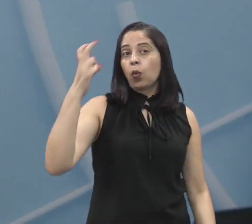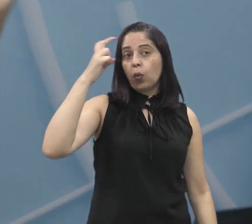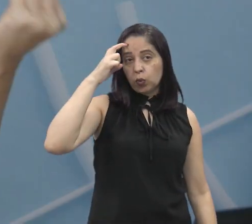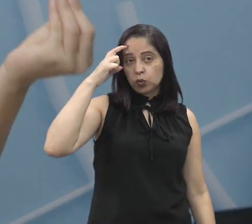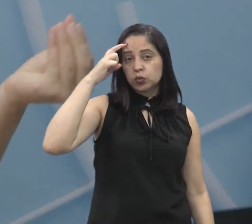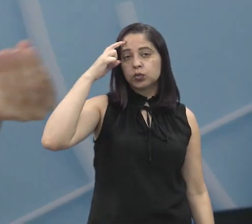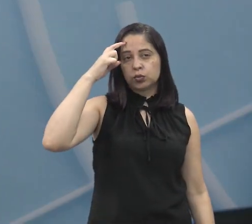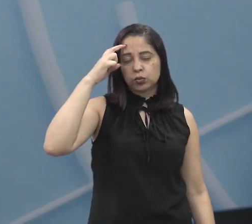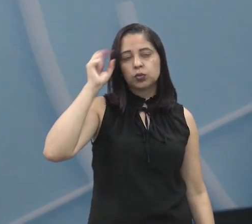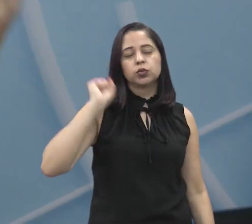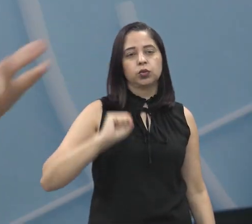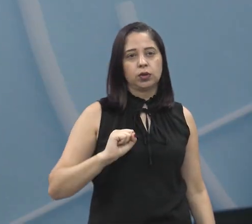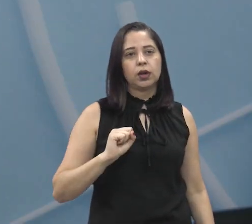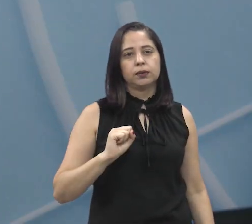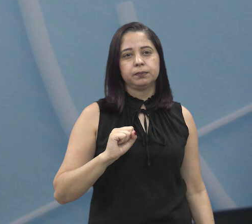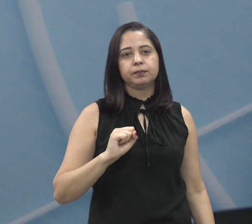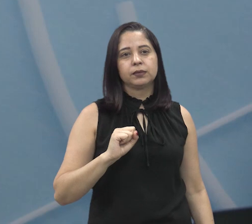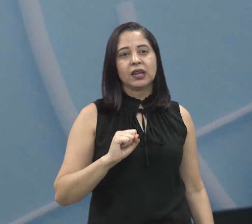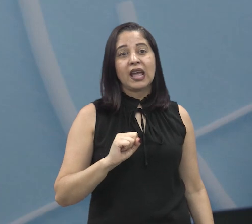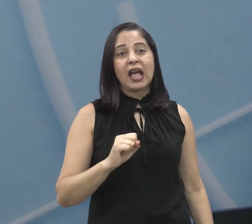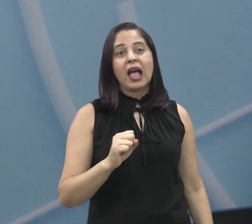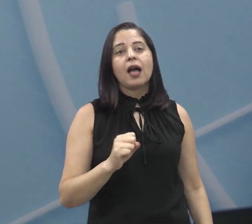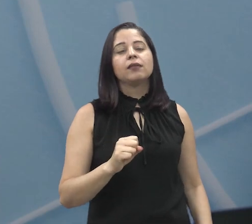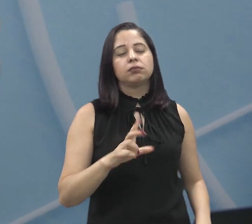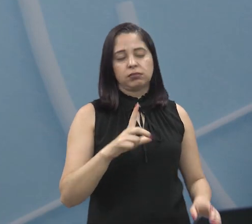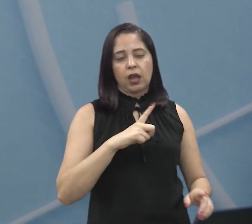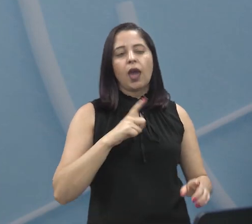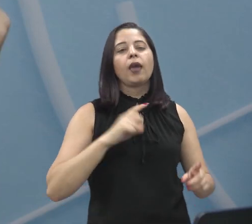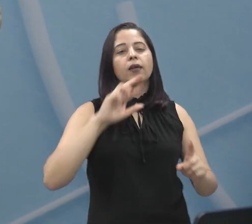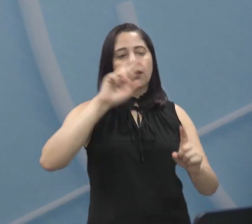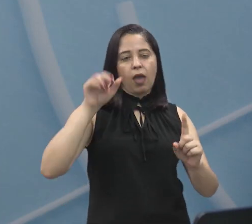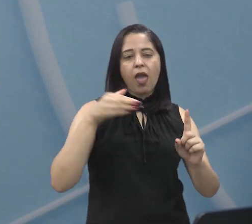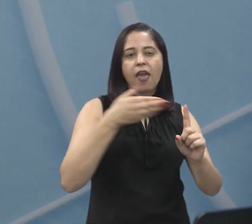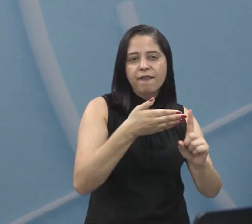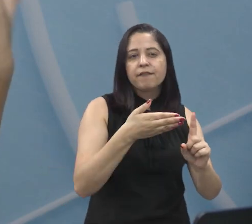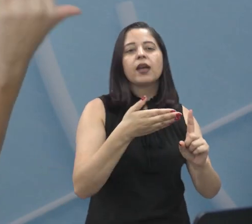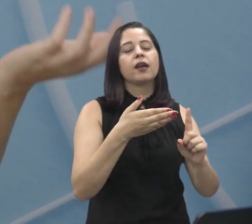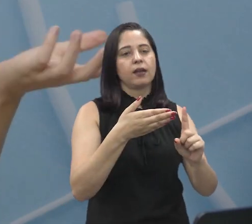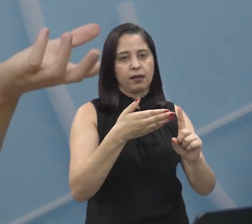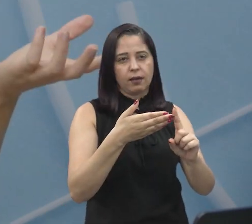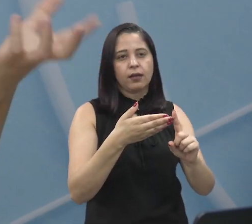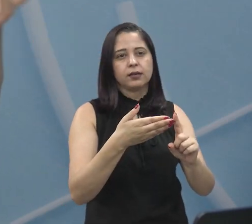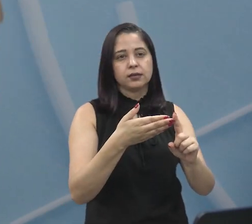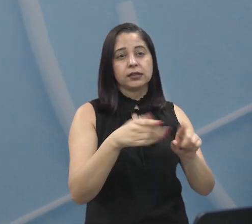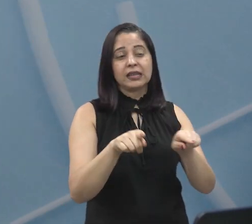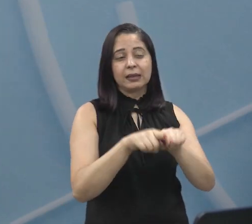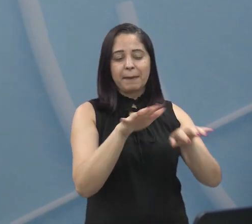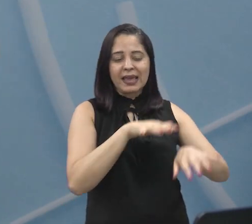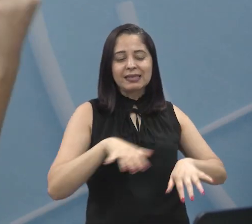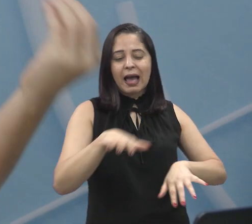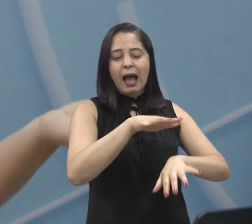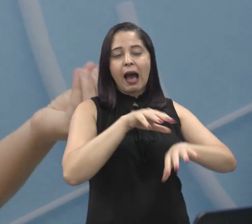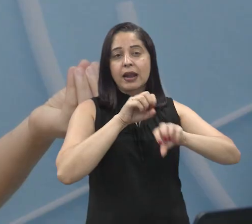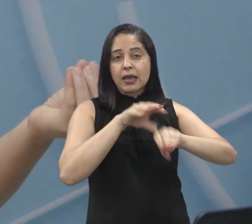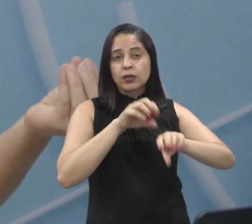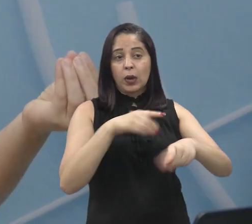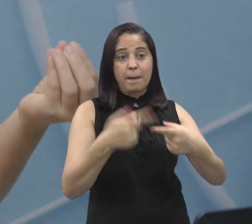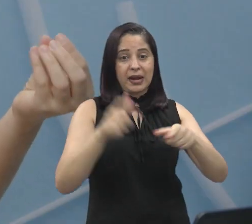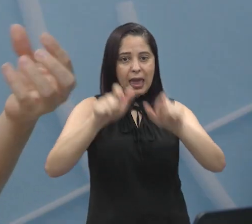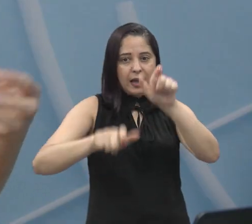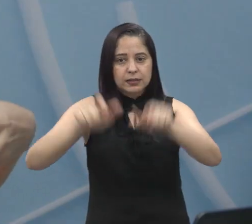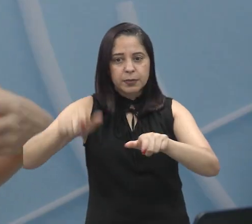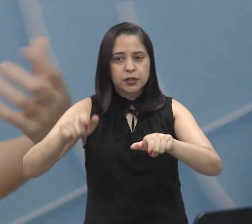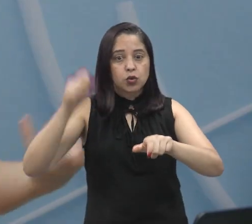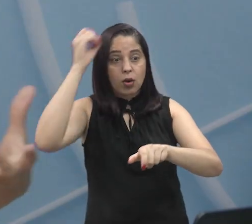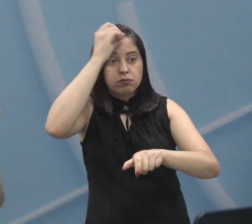o turismo cultural e como um todo, né, como eu falei no início, ele traz muitas referências, né? É educativo também,